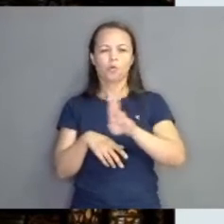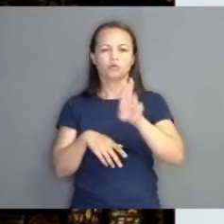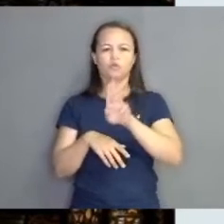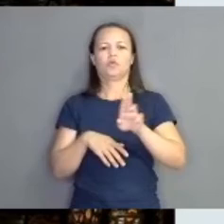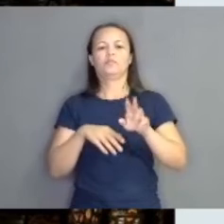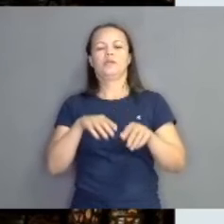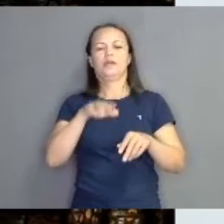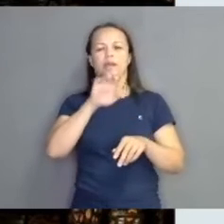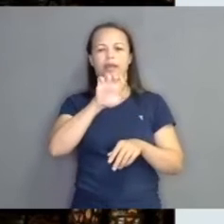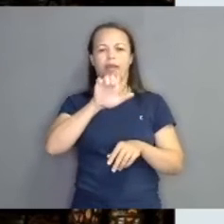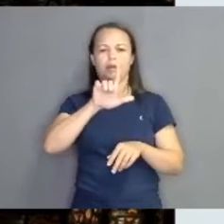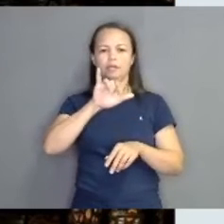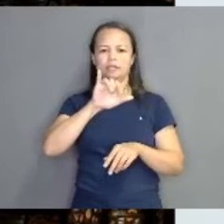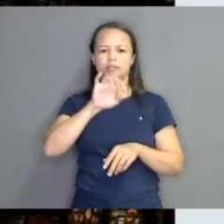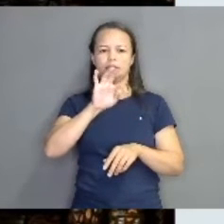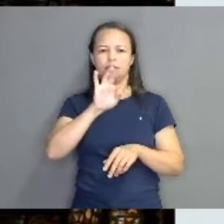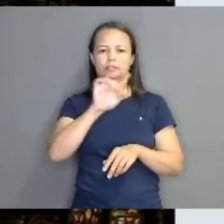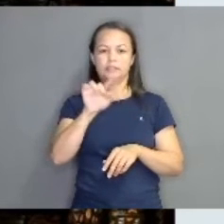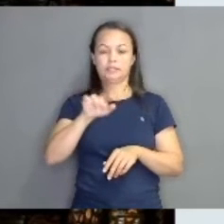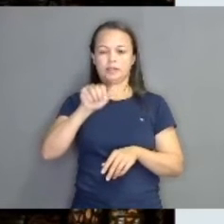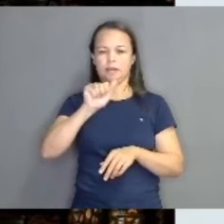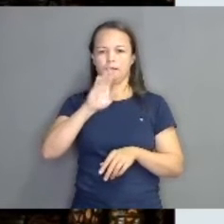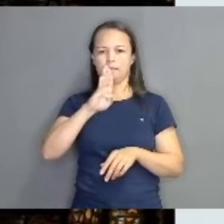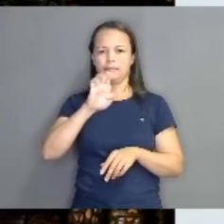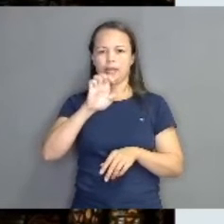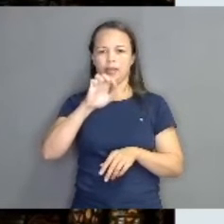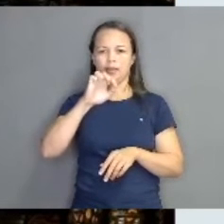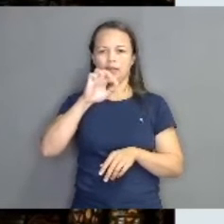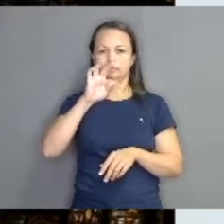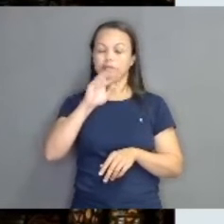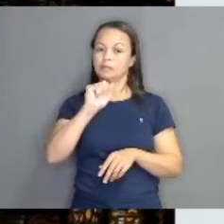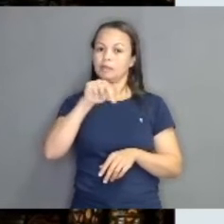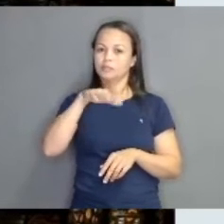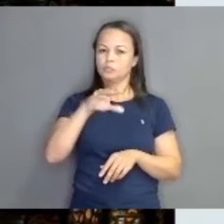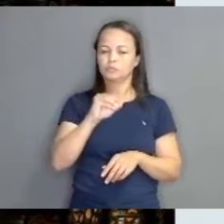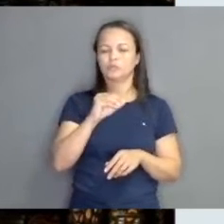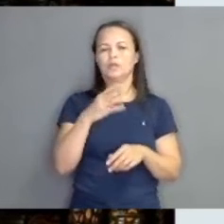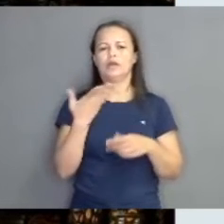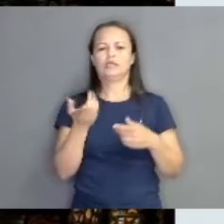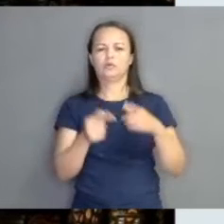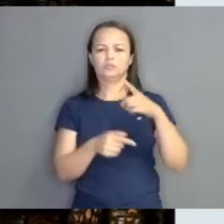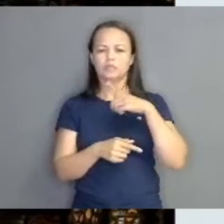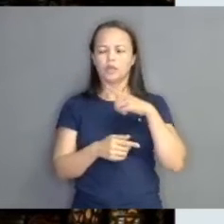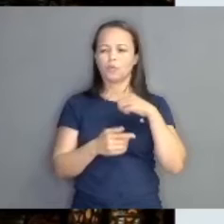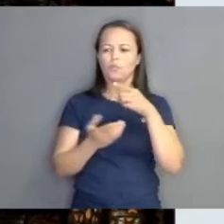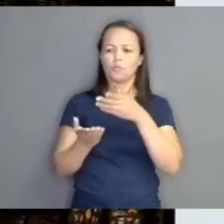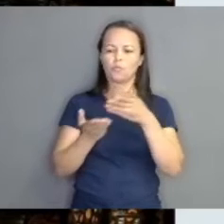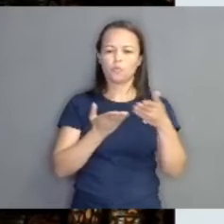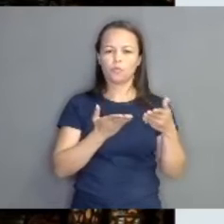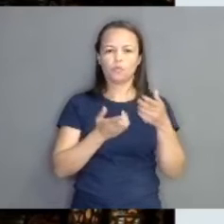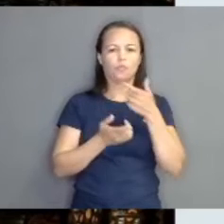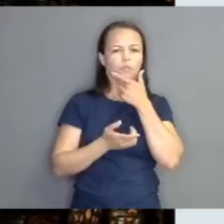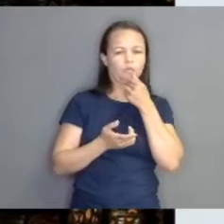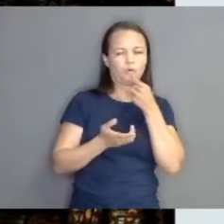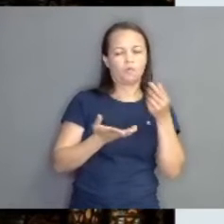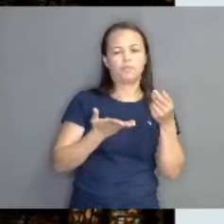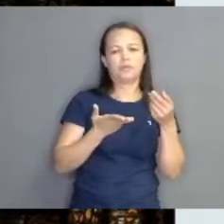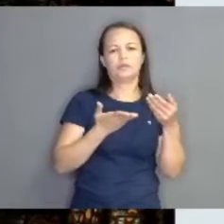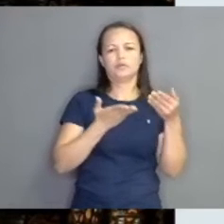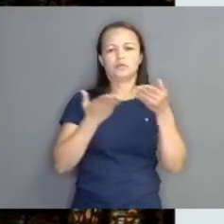teria chegado na Inglaterra e que teria William Shakespeare como o ápice, né? Um